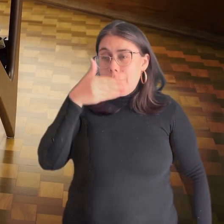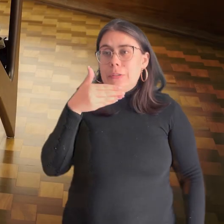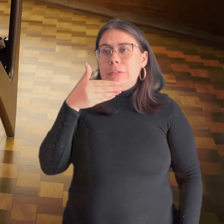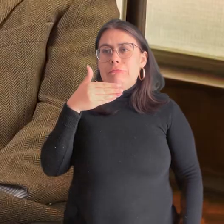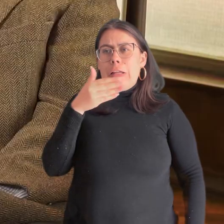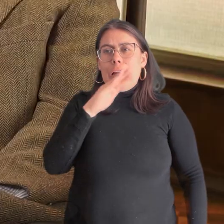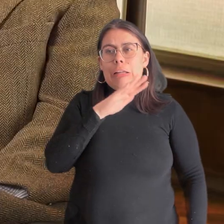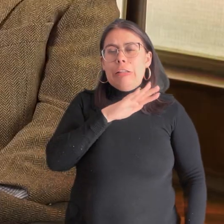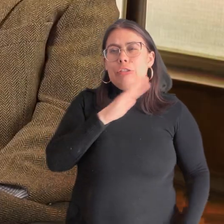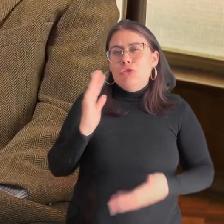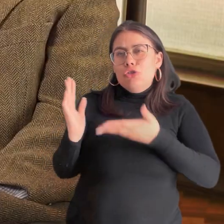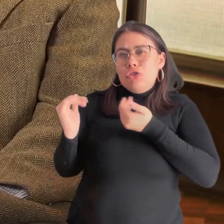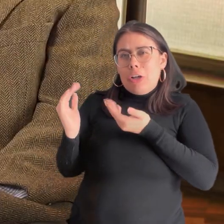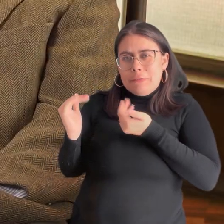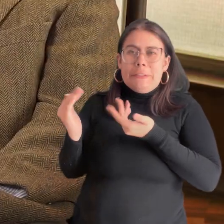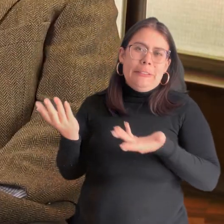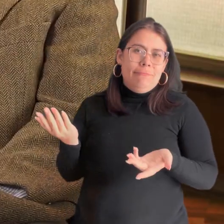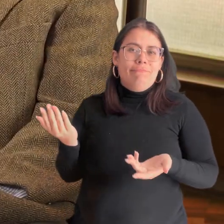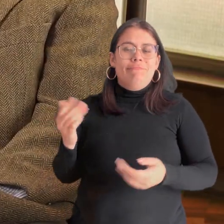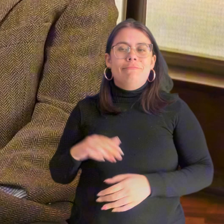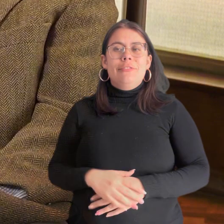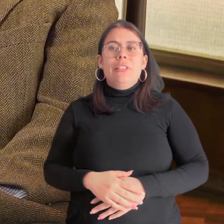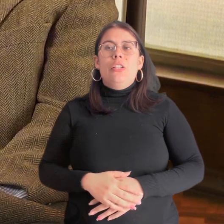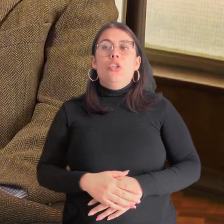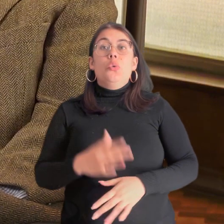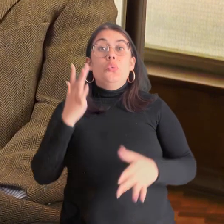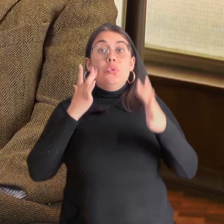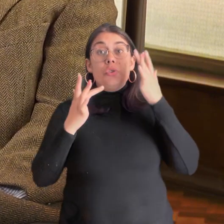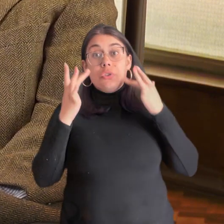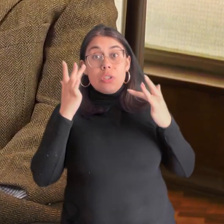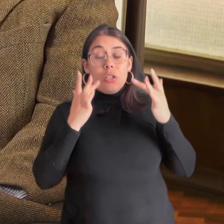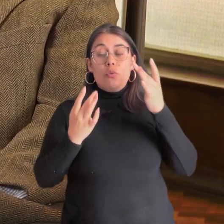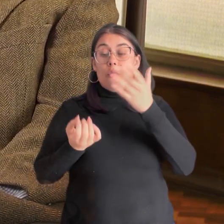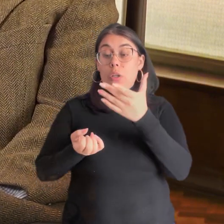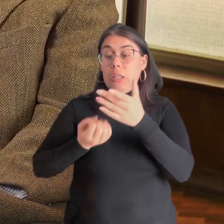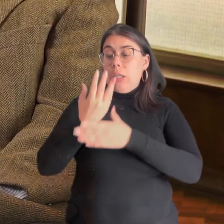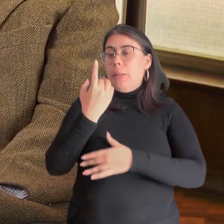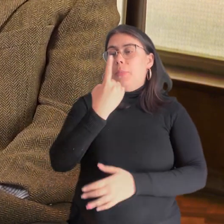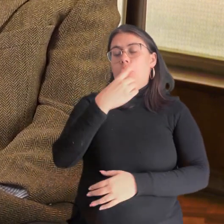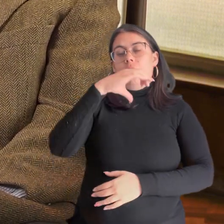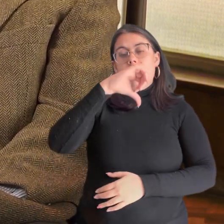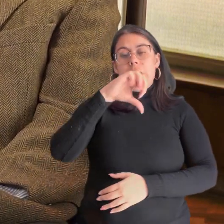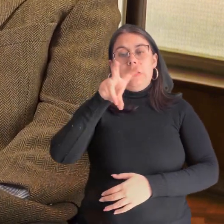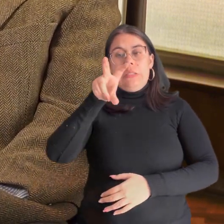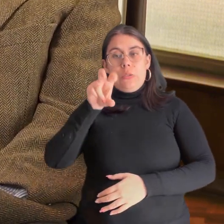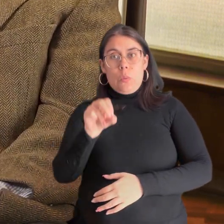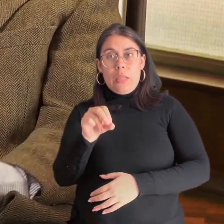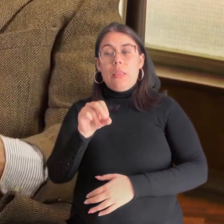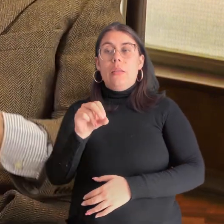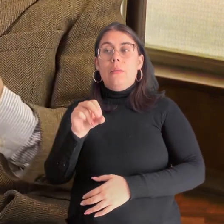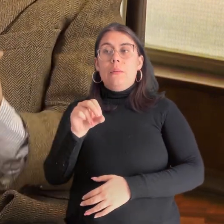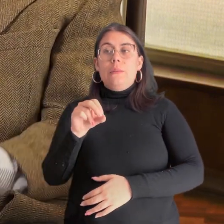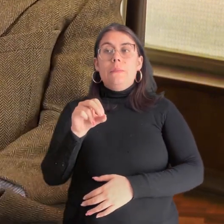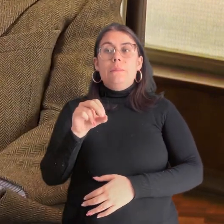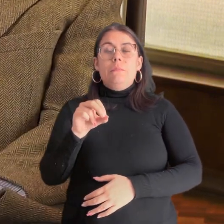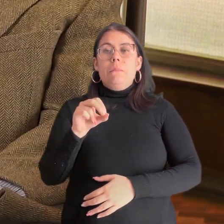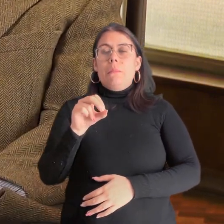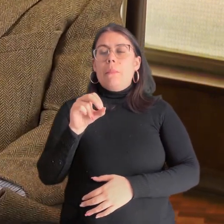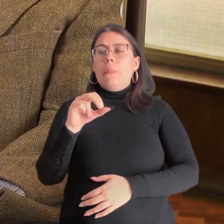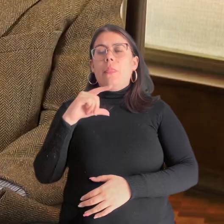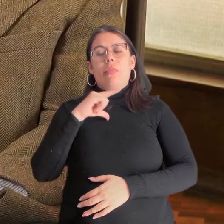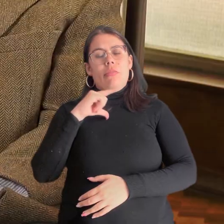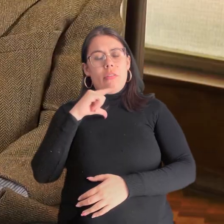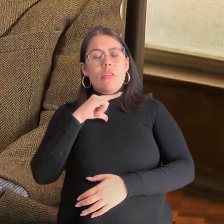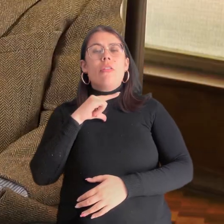moleque. O teatro, quando foi inaugurado em 1950, passou a ter um